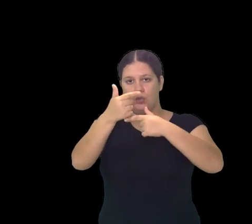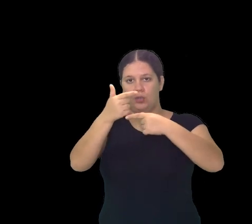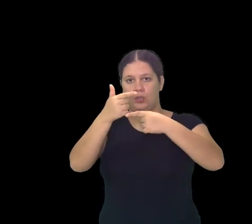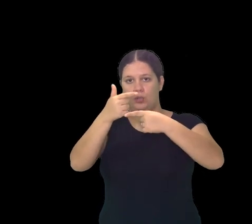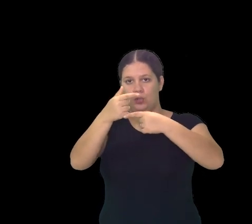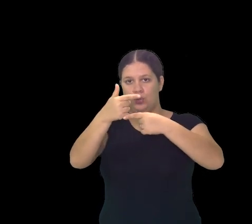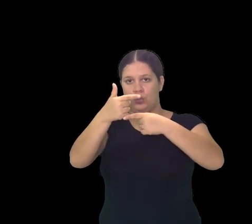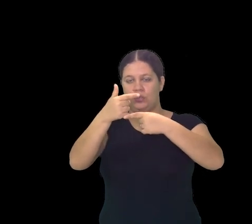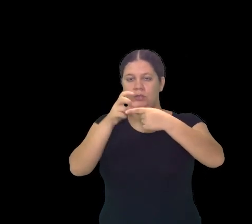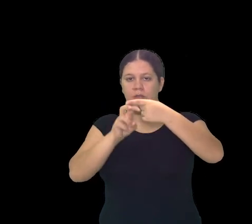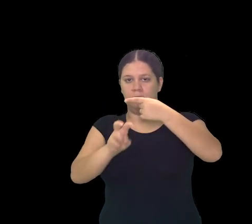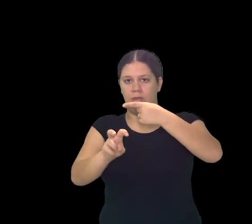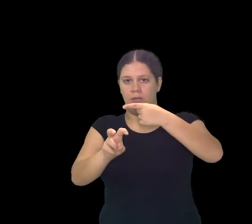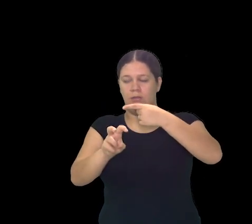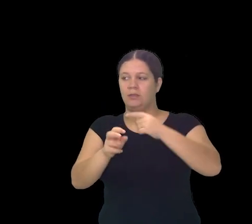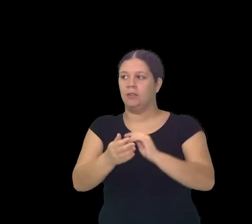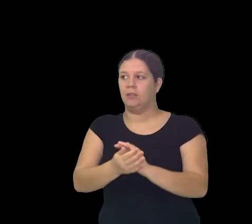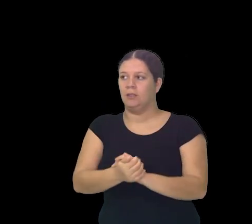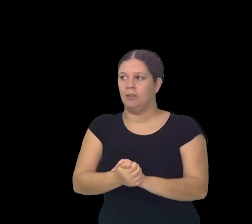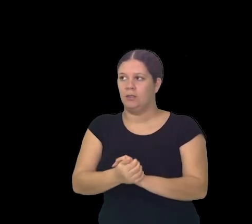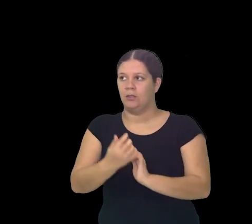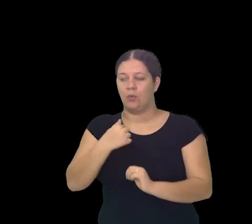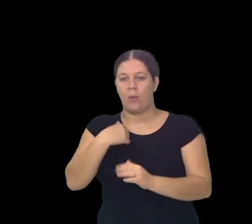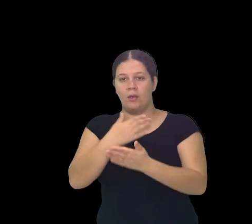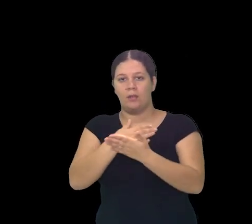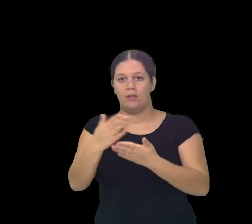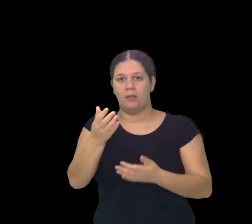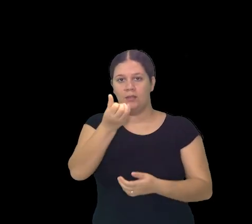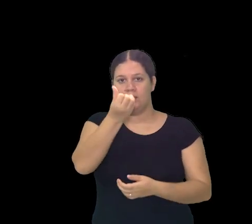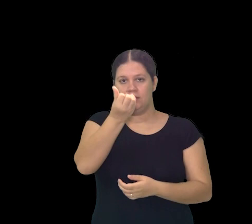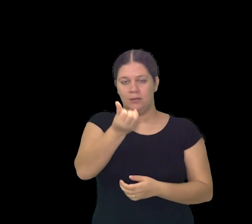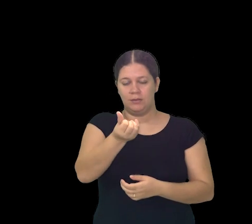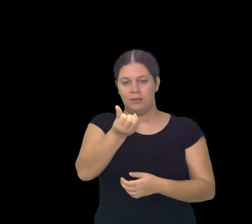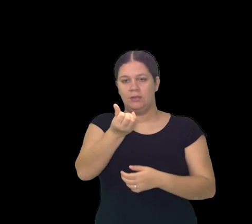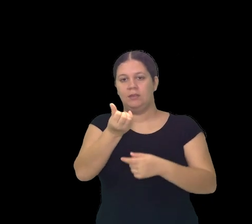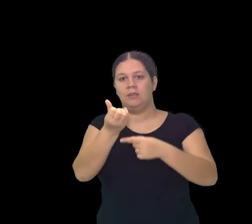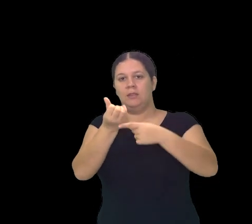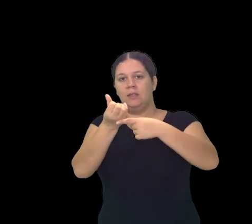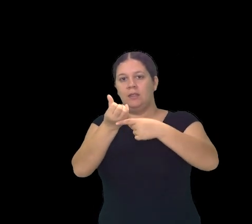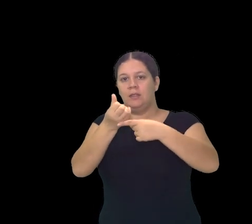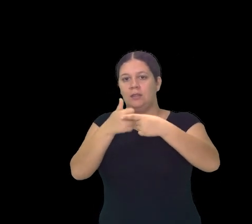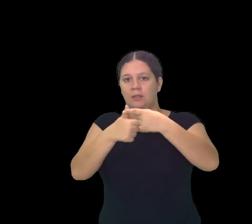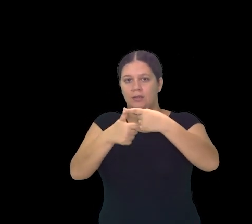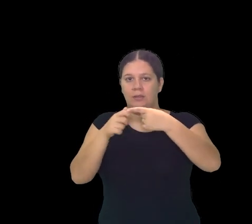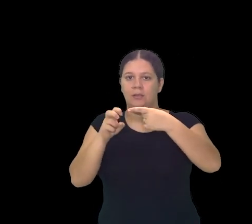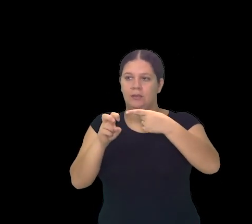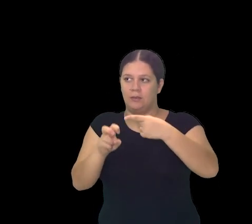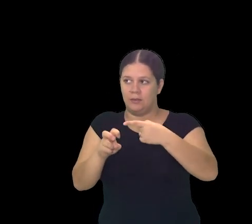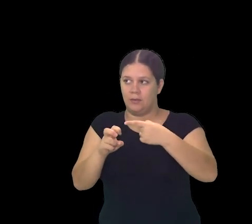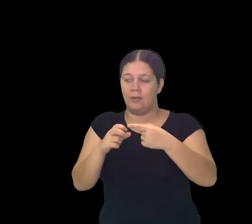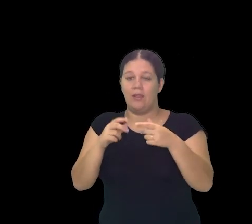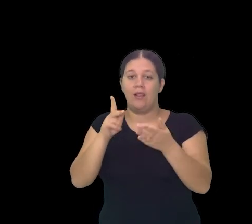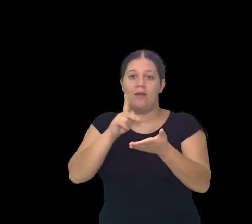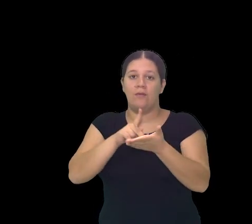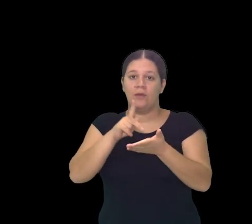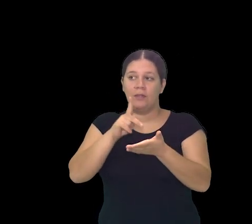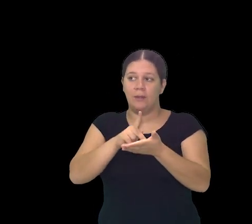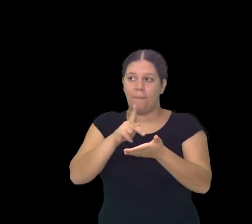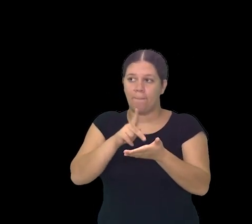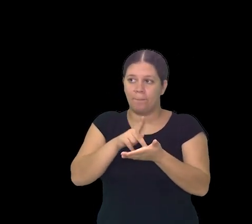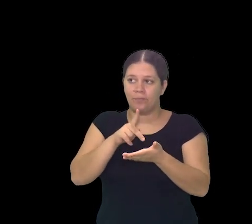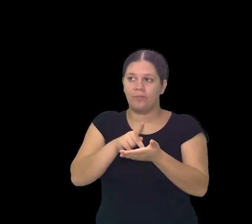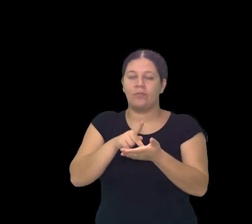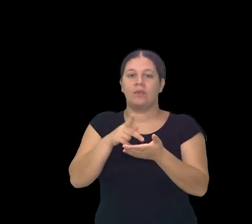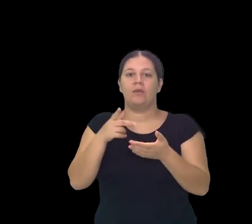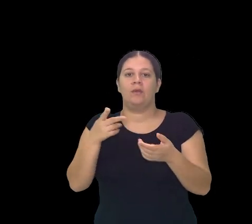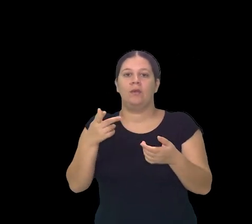aqui? Começamos com 6 sombreados. Se dividimos por 3, temos 2 sombreados. Na verdade, você diz,